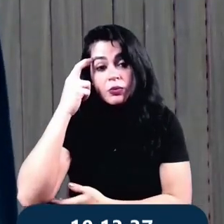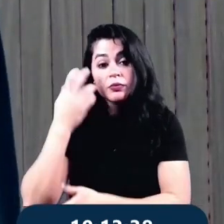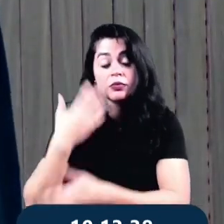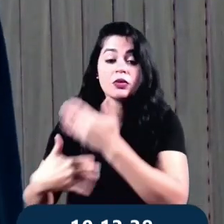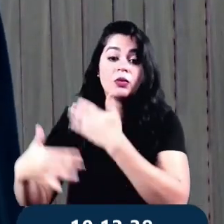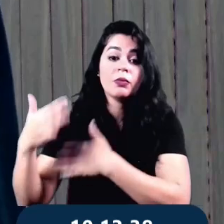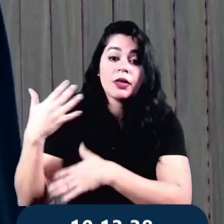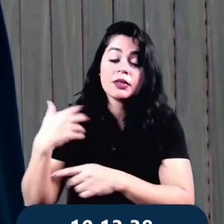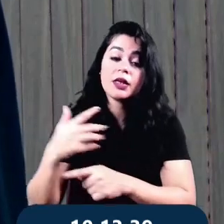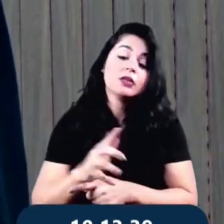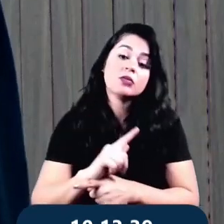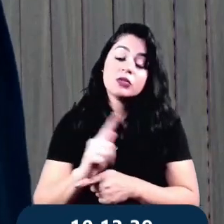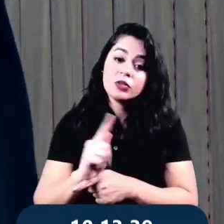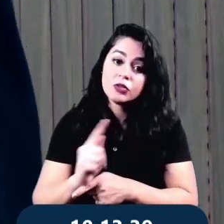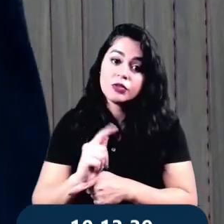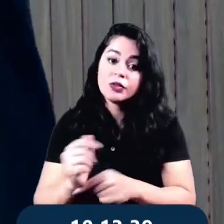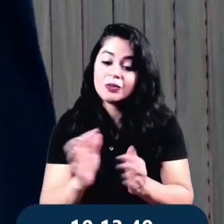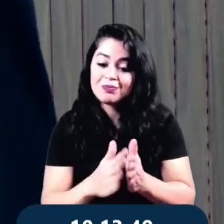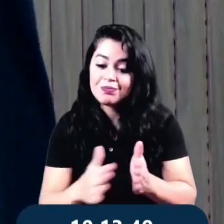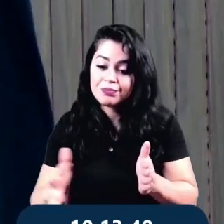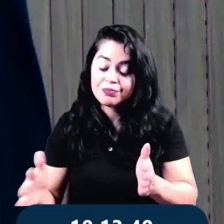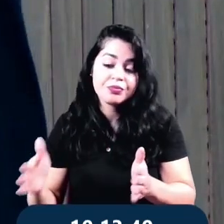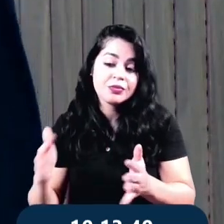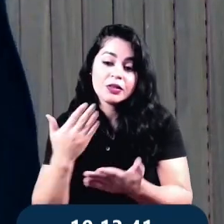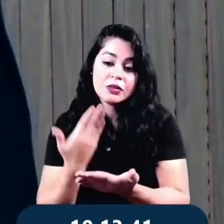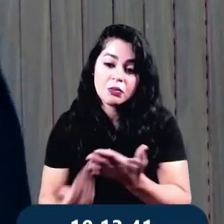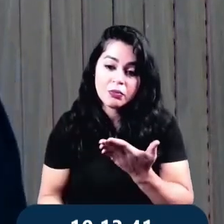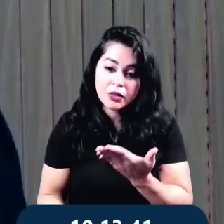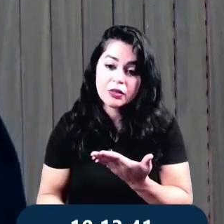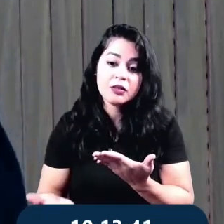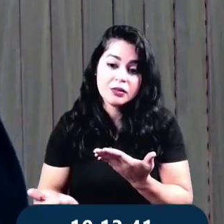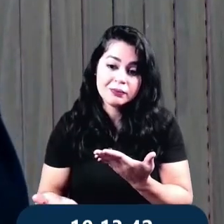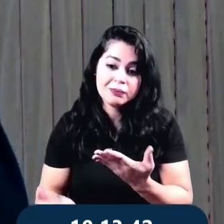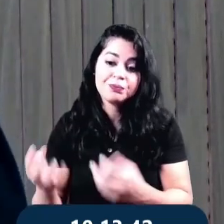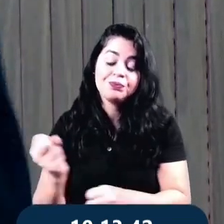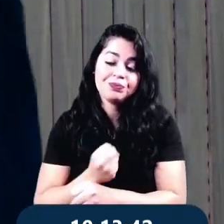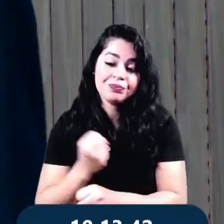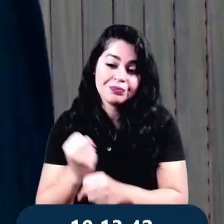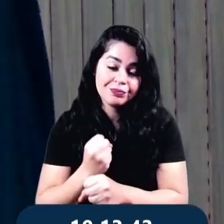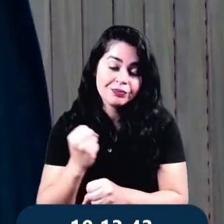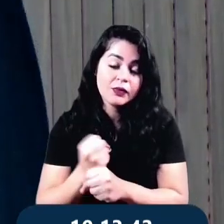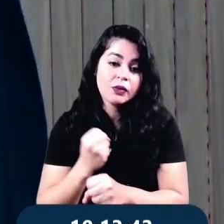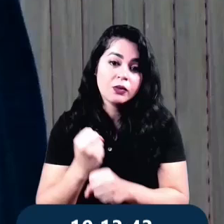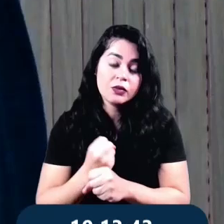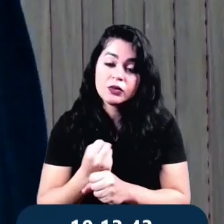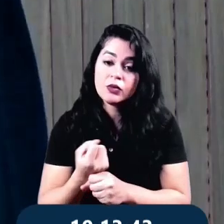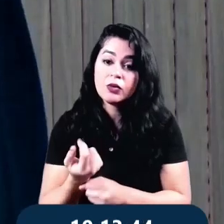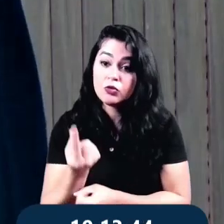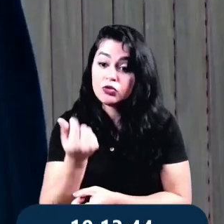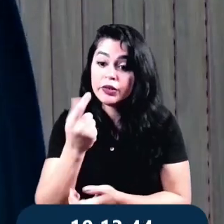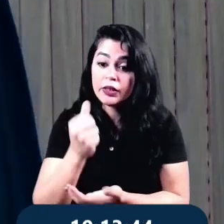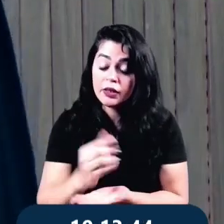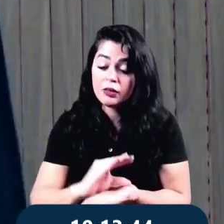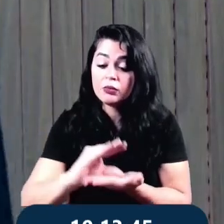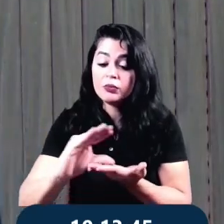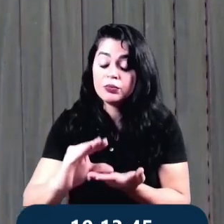prazo de construção e o recurso teve que ser devolvido.